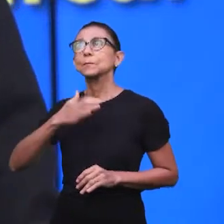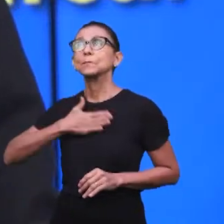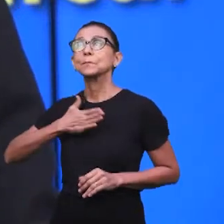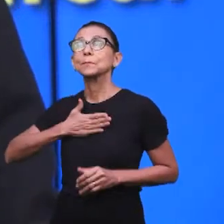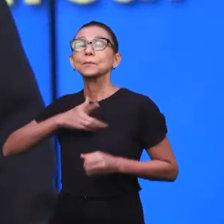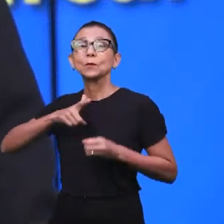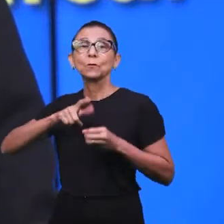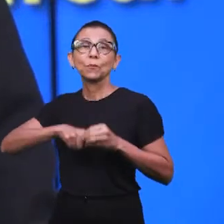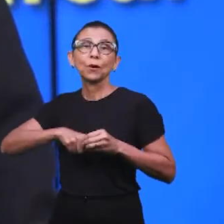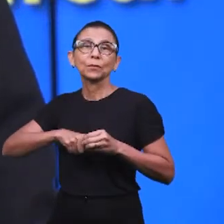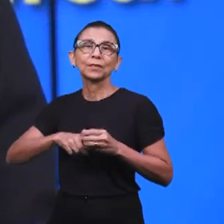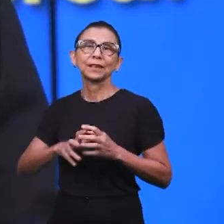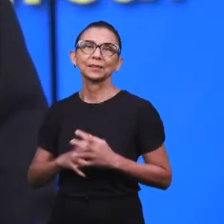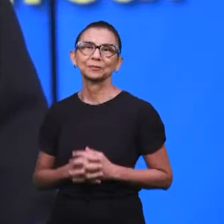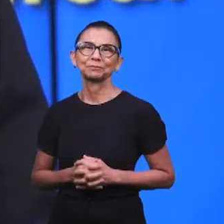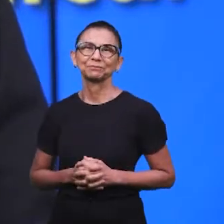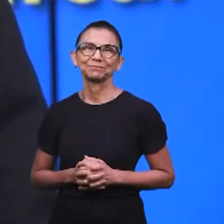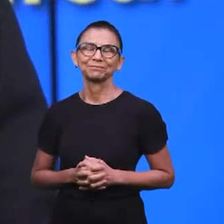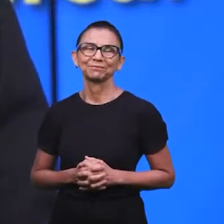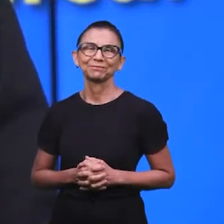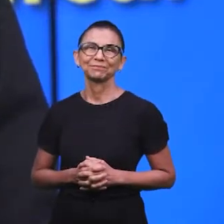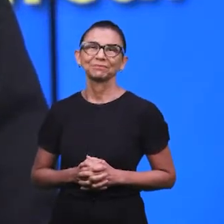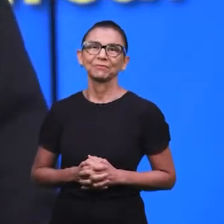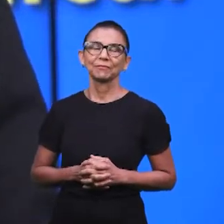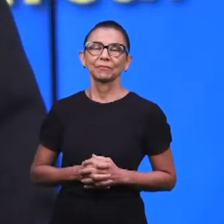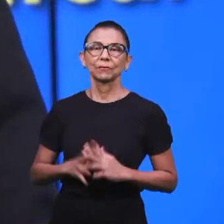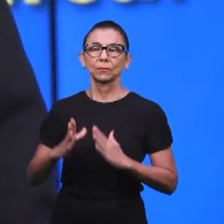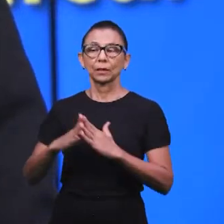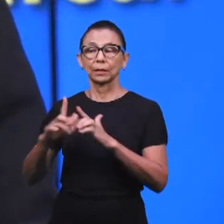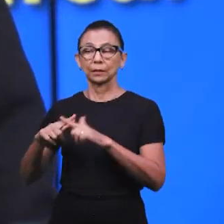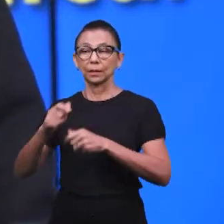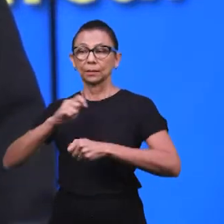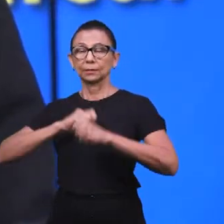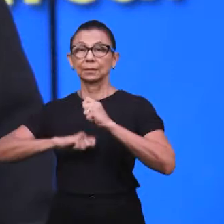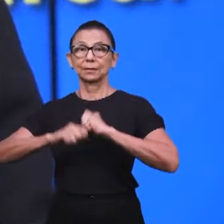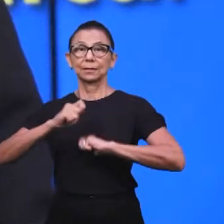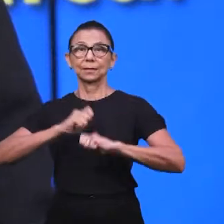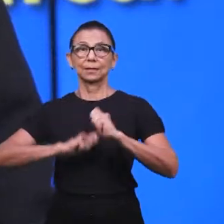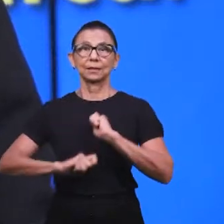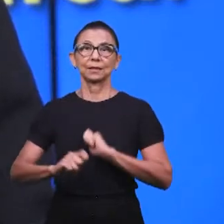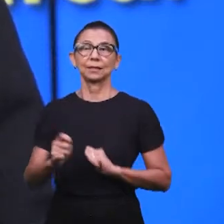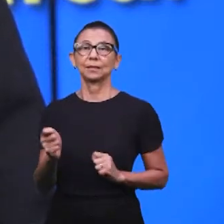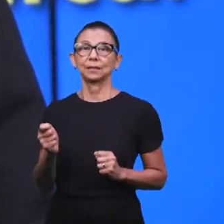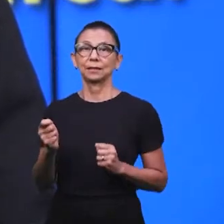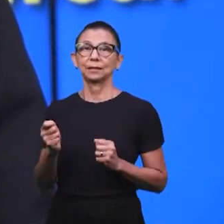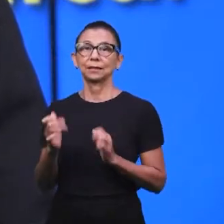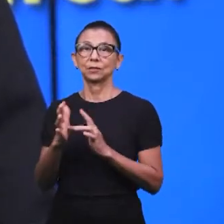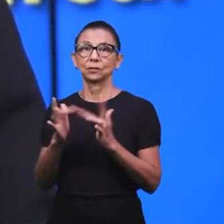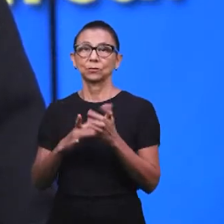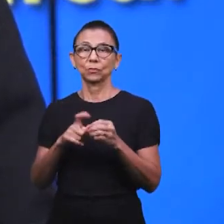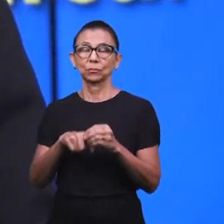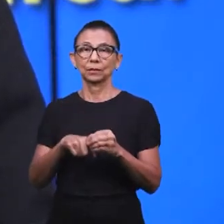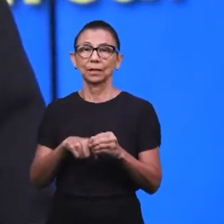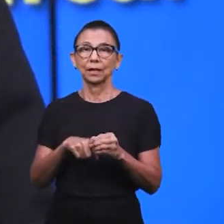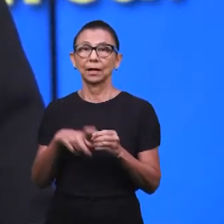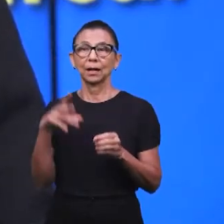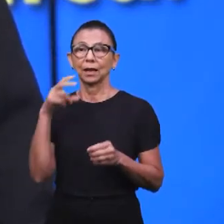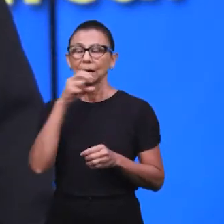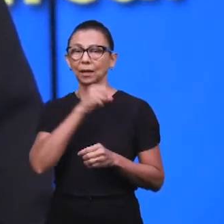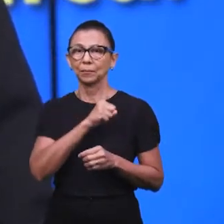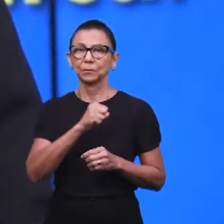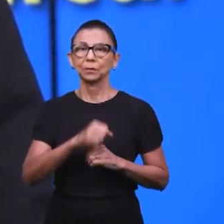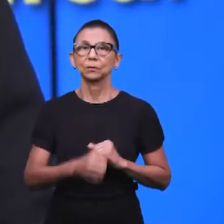seja, volta, amado meu, é a expressão mesmo do anseio, né, da igreja fiel. Ela anseia pela volta do